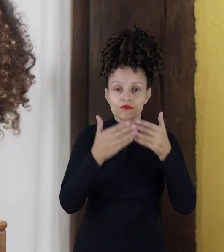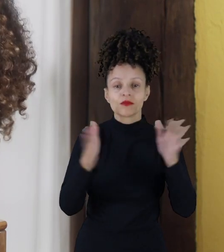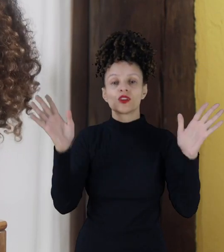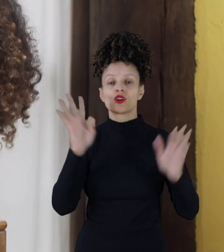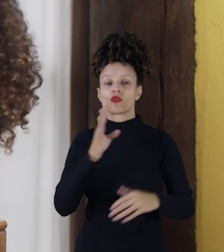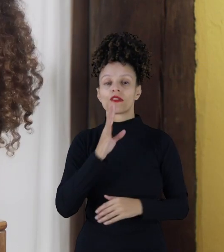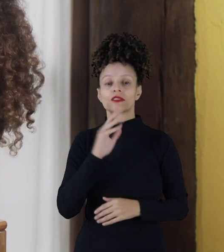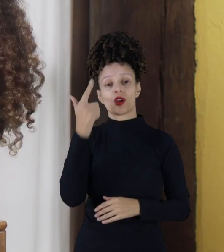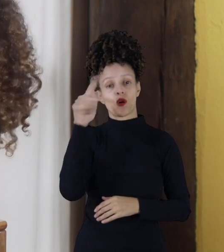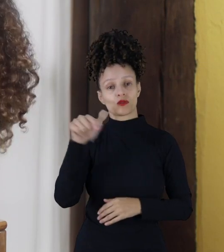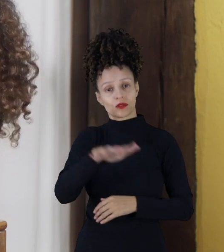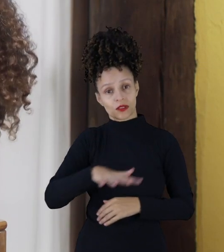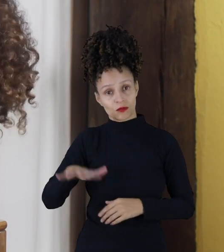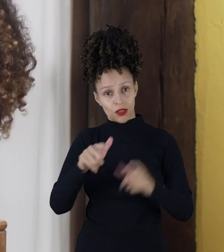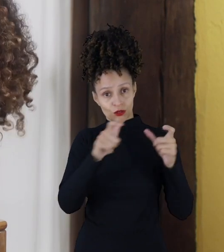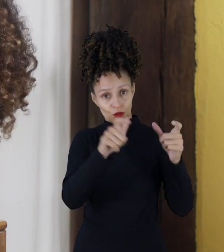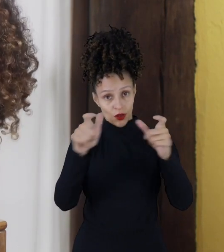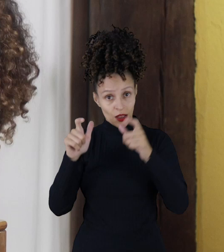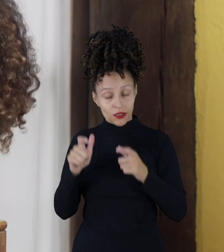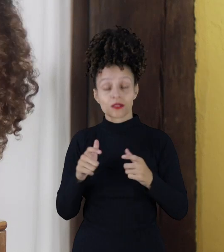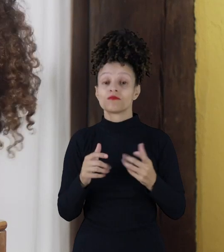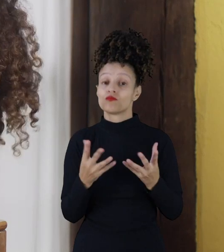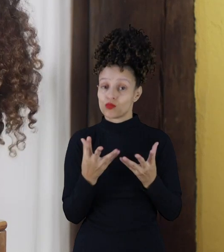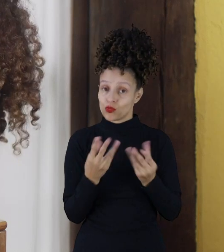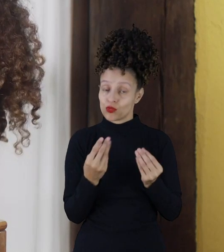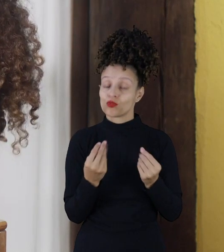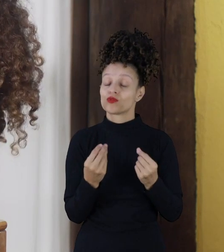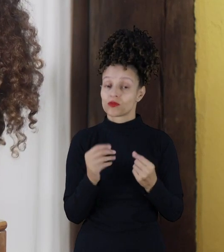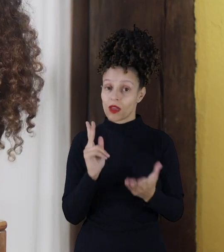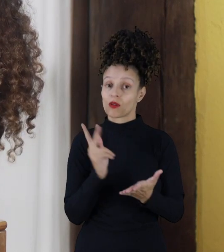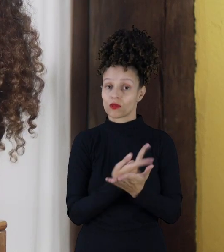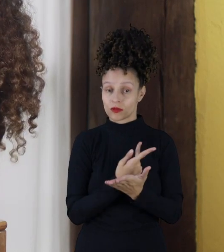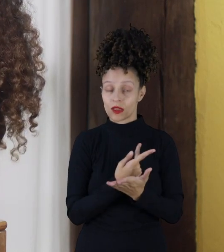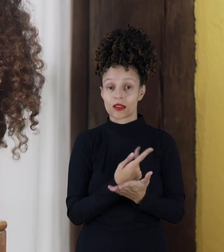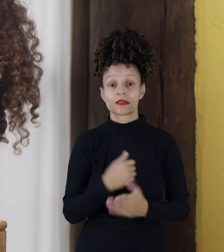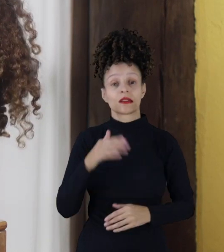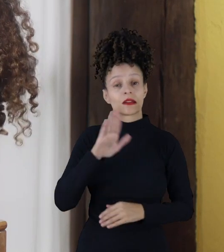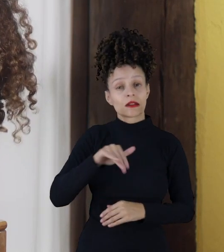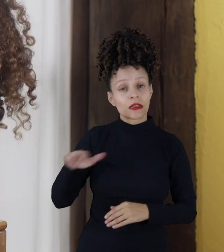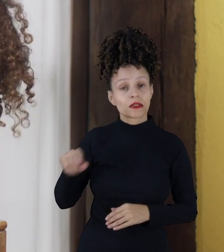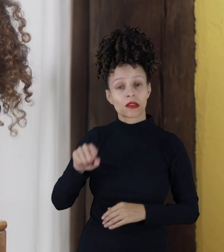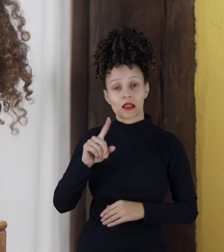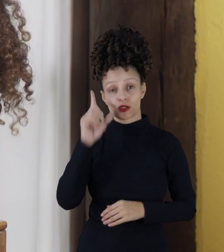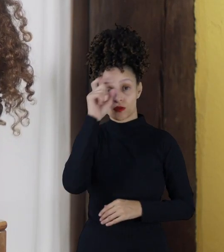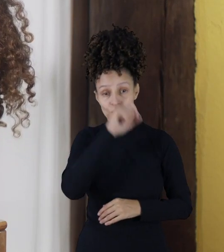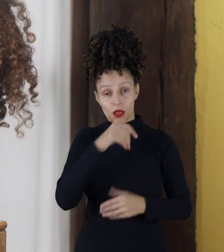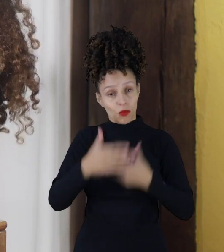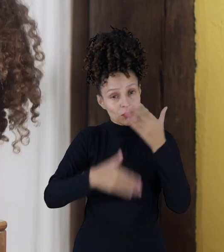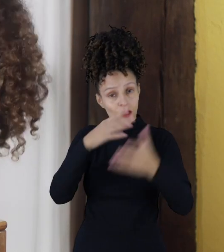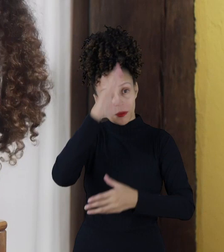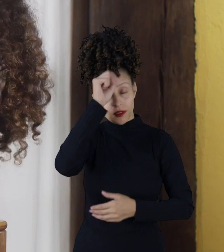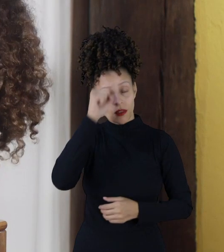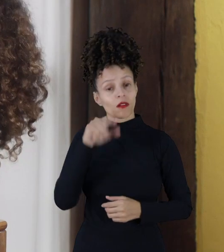conhecerem outros espaços e lugares, né? Muitas vezes, uma criança que está com dificuldade no processo